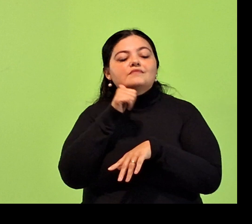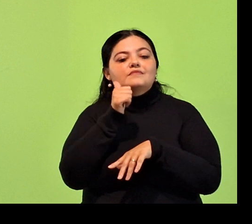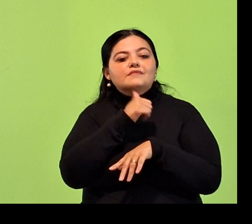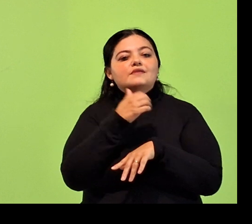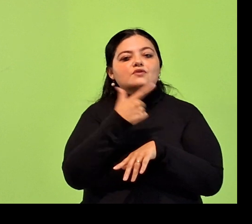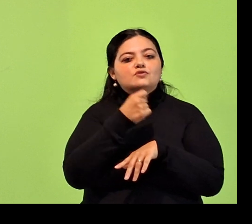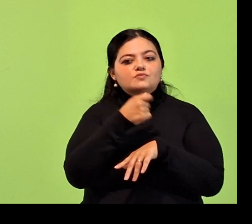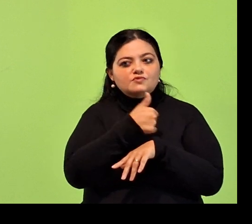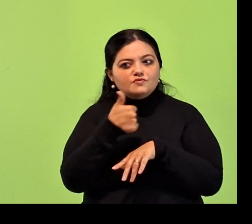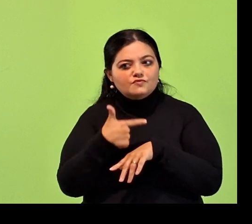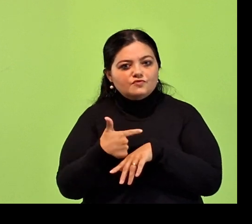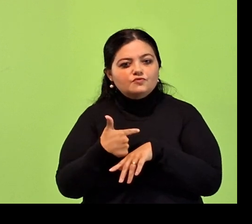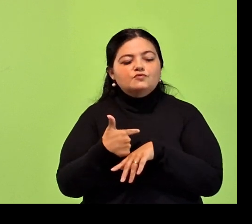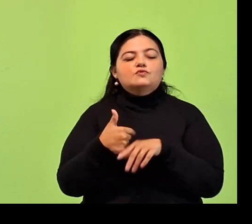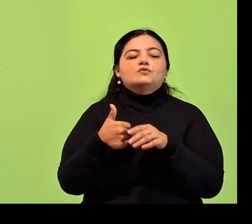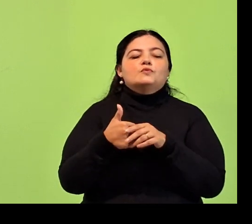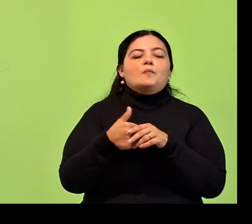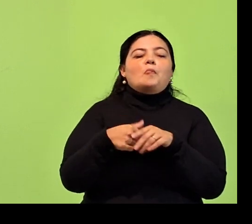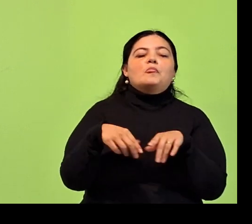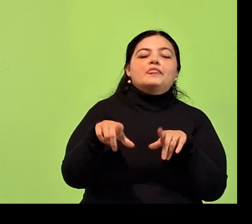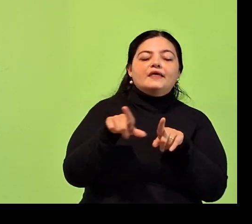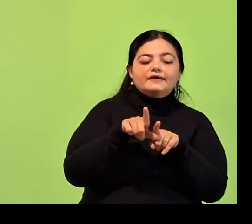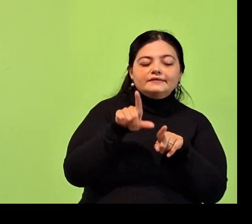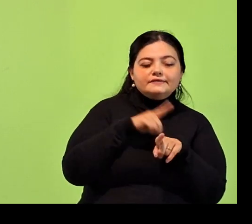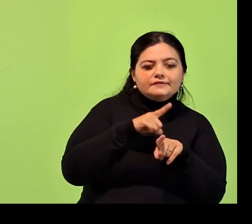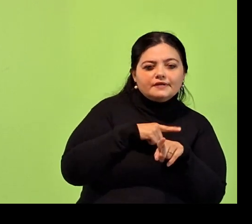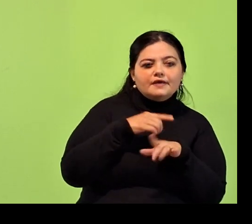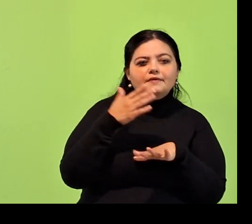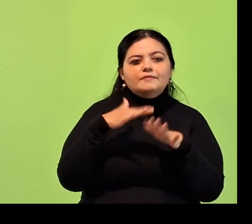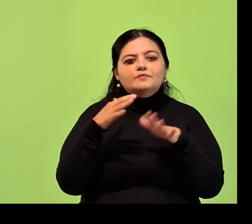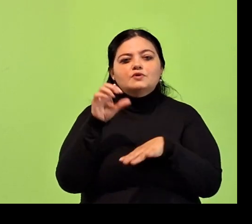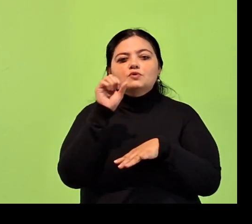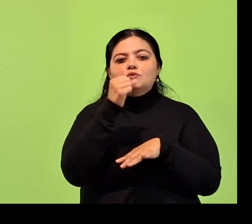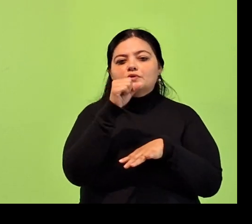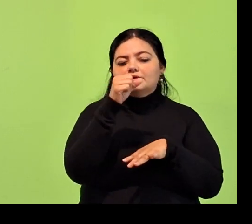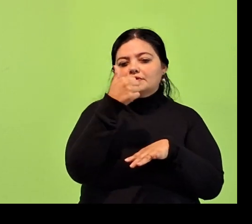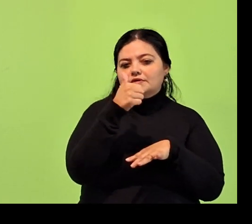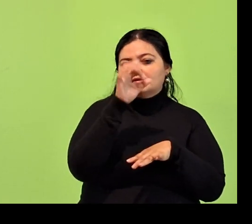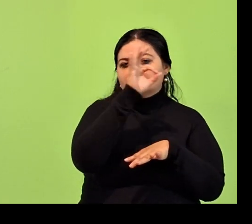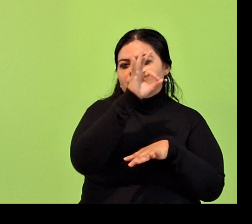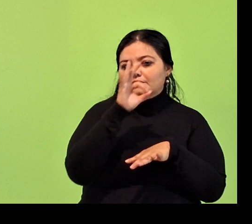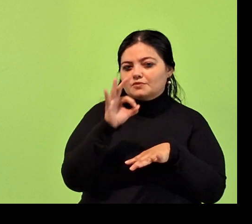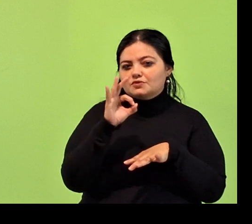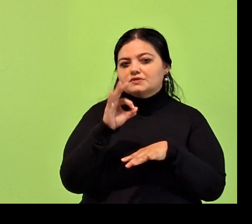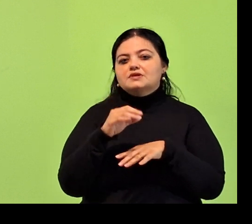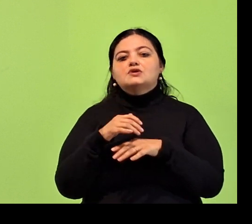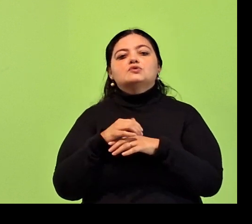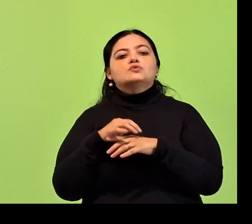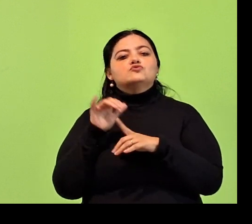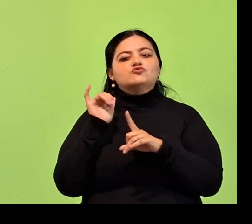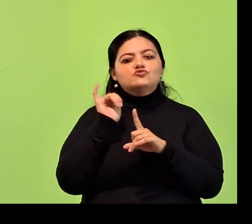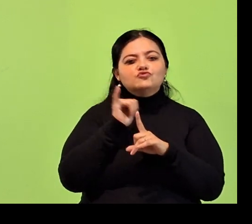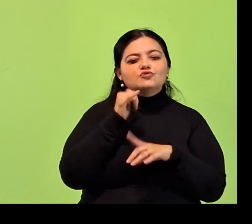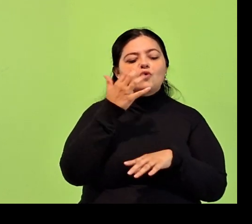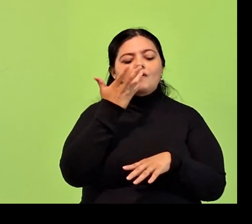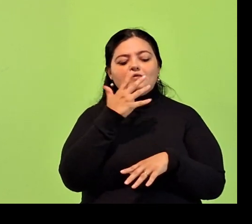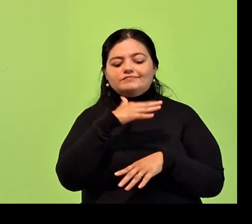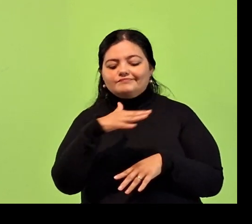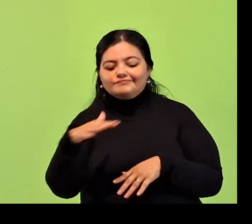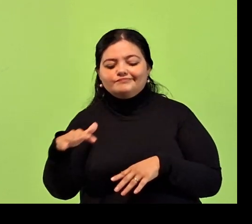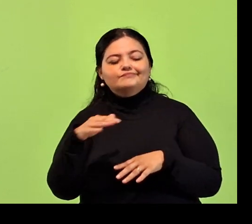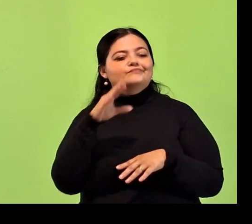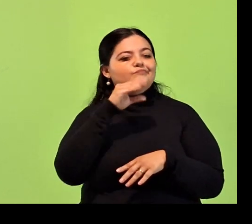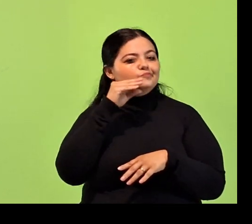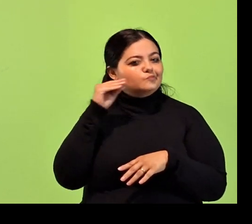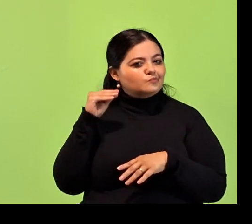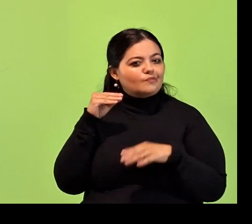2021. O link tá aí. E uma matéria. 81% dos casos de violência contra as crianças e adolescentes ocorrem dentro de casa. Esse